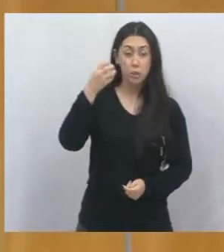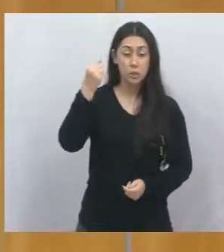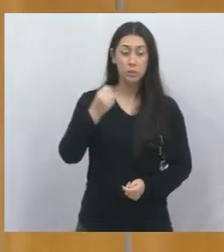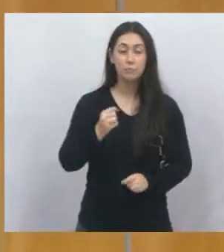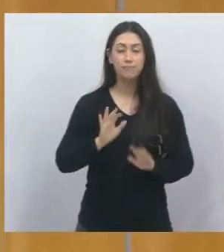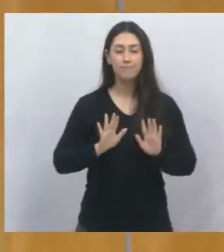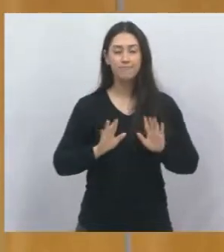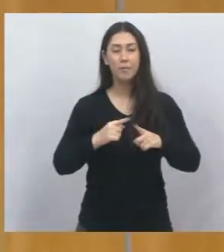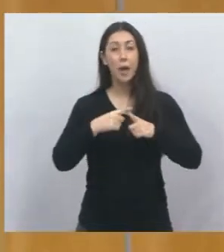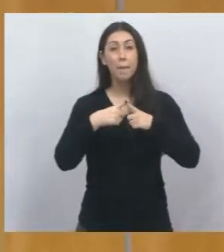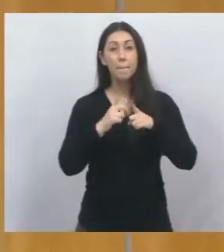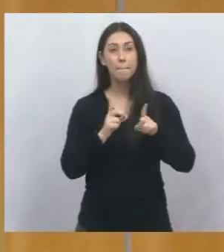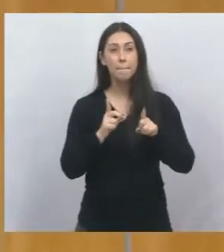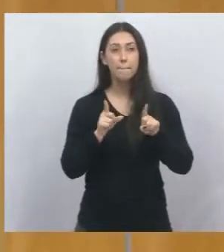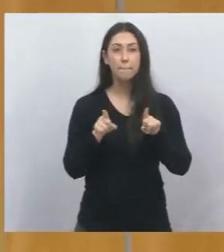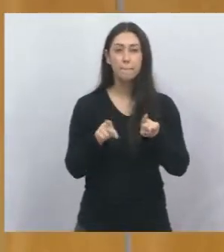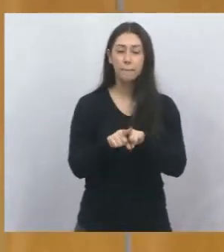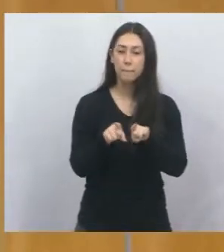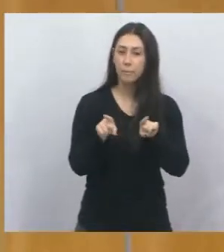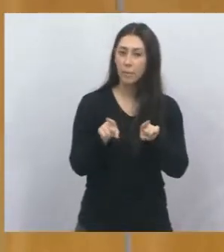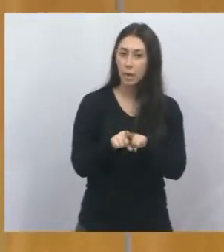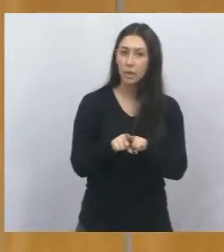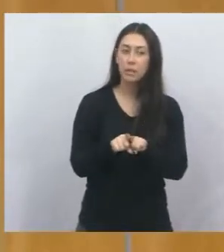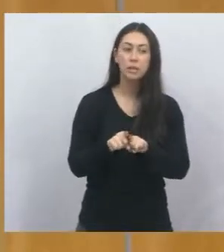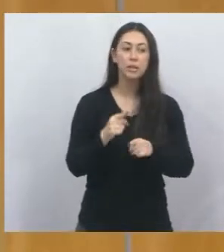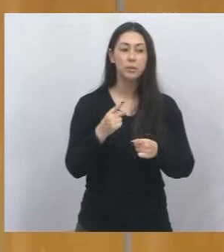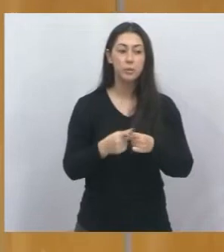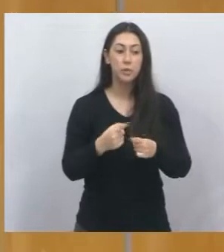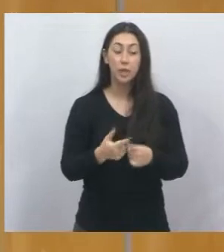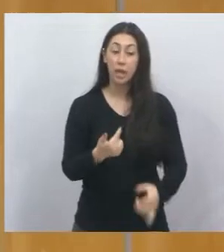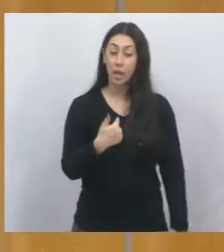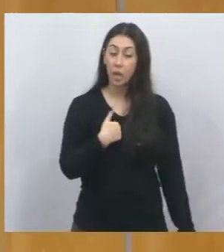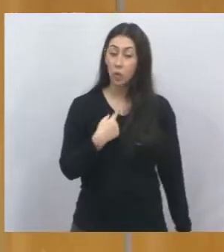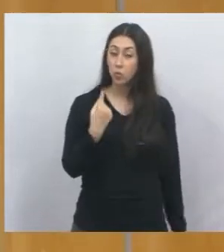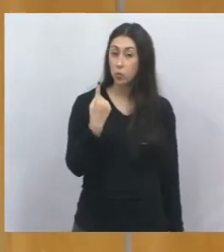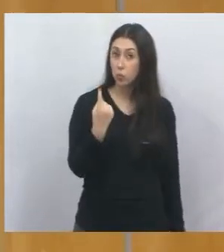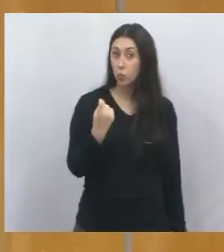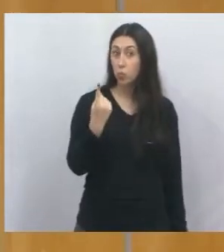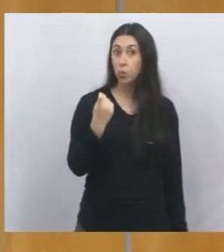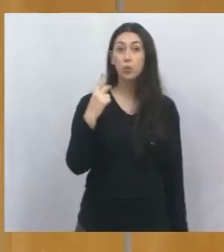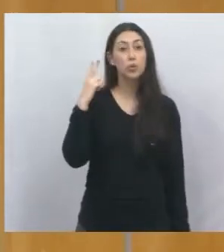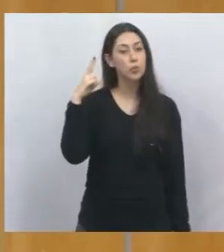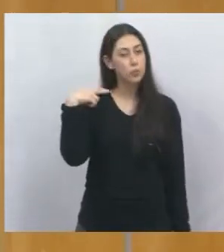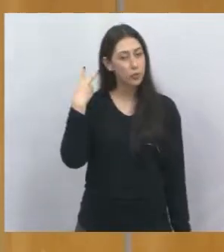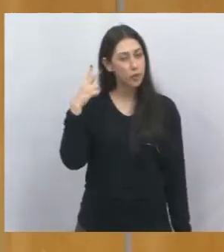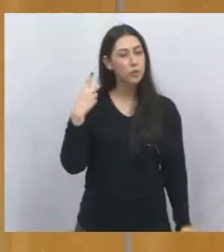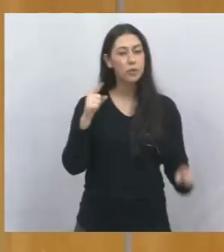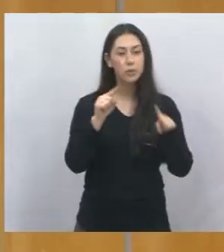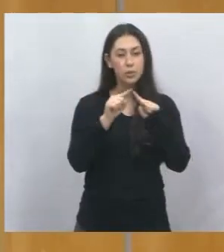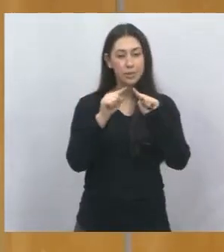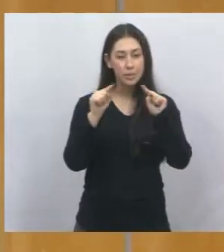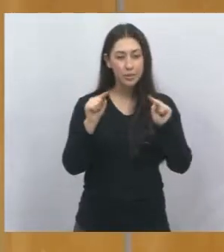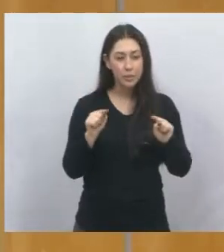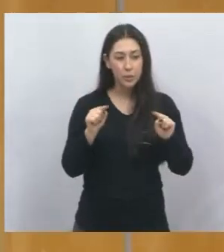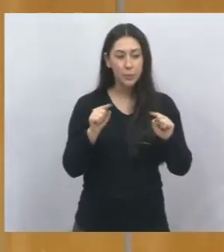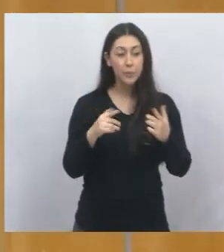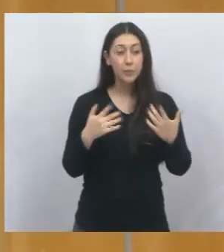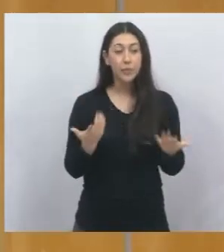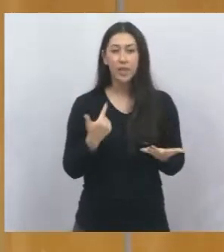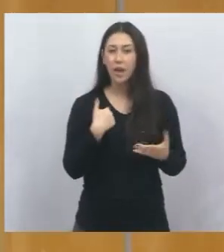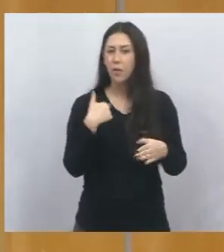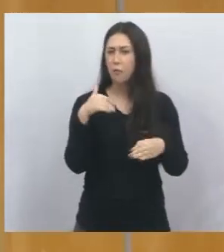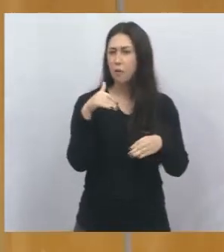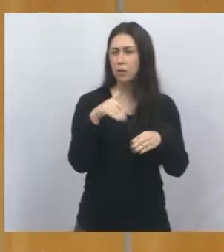ativos, mas por ser o único vereador dessa casa servidor. Então, eu não